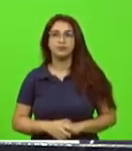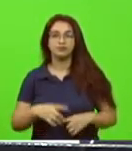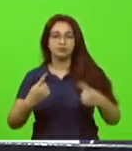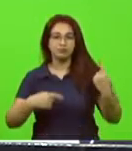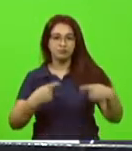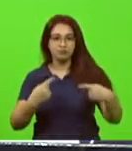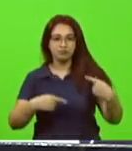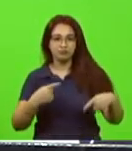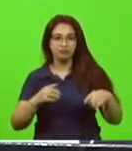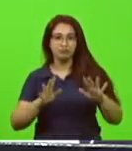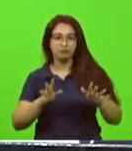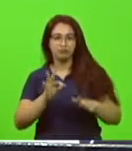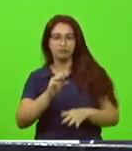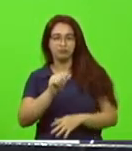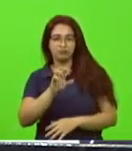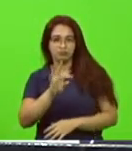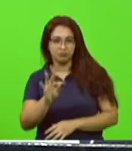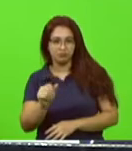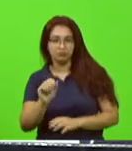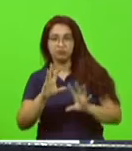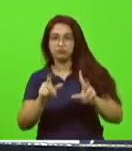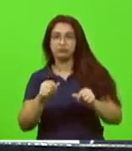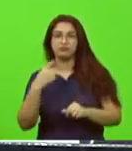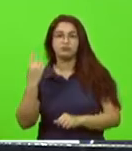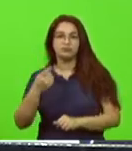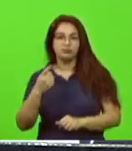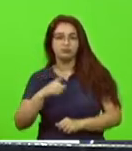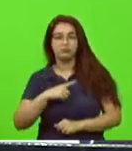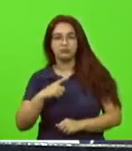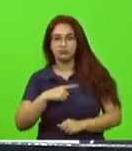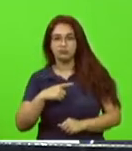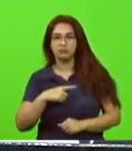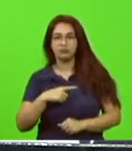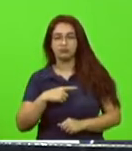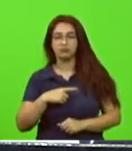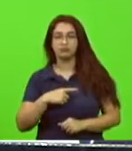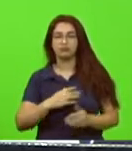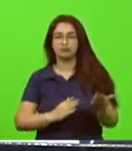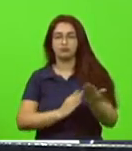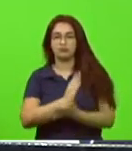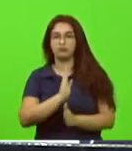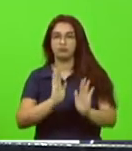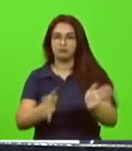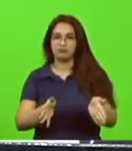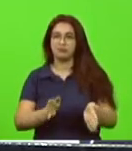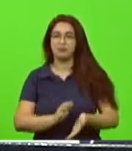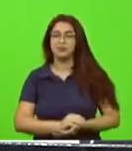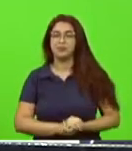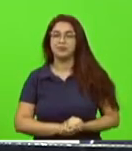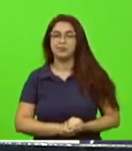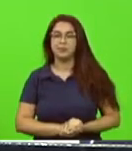já têm, não havendo em votação, está aprovado a